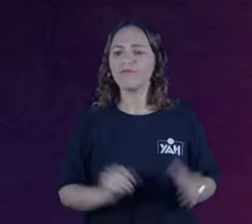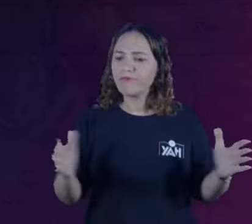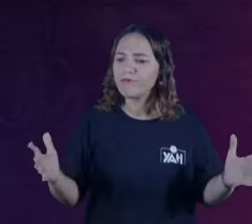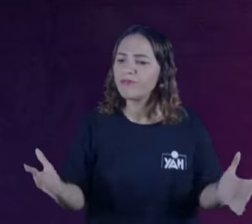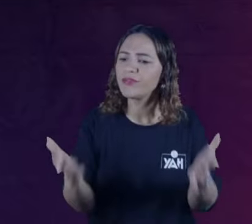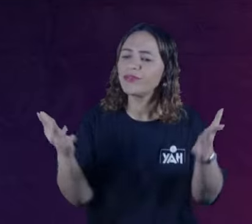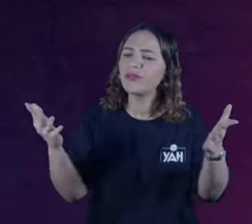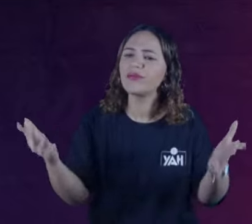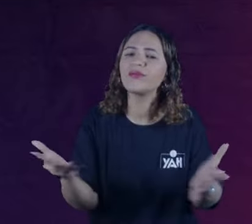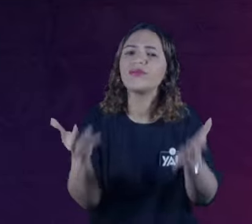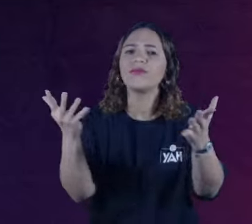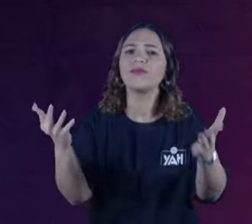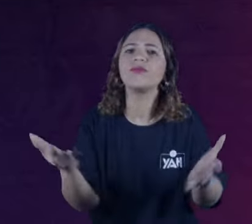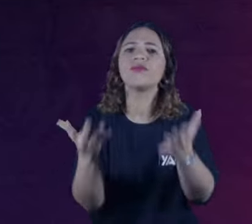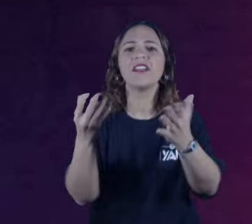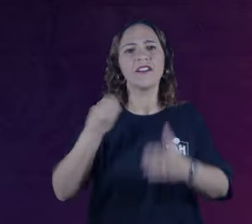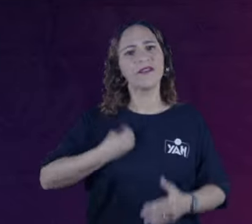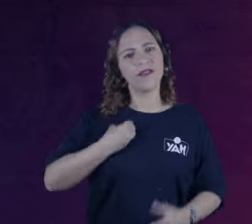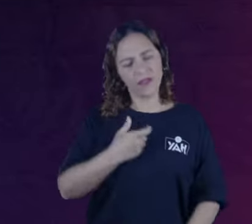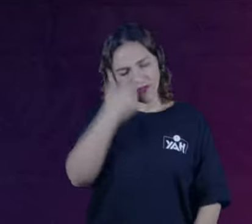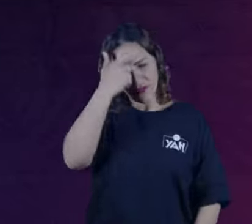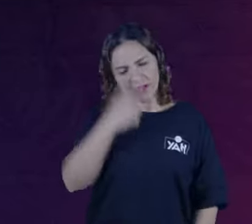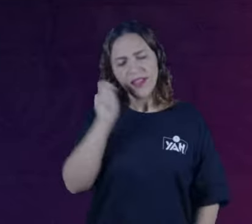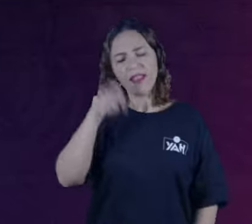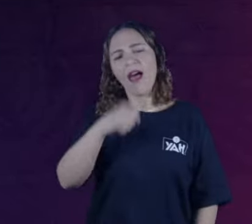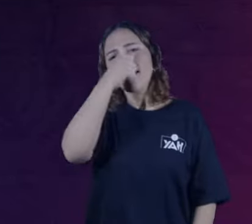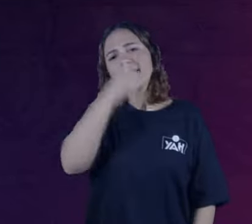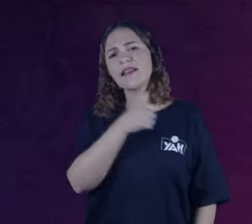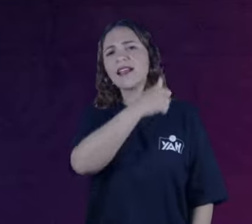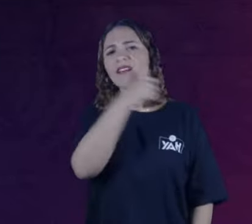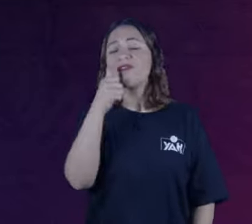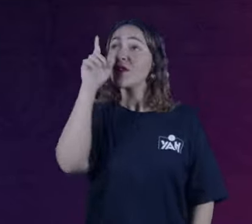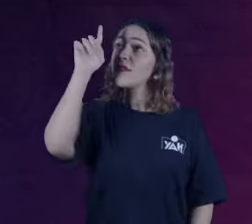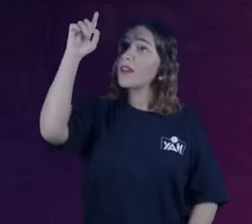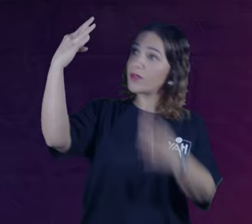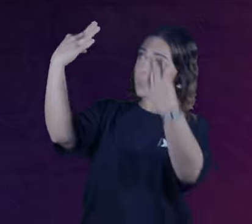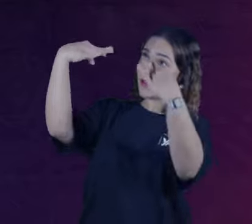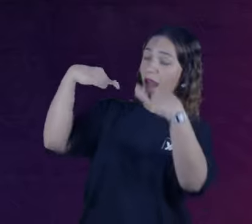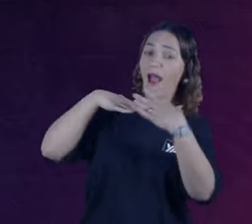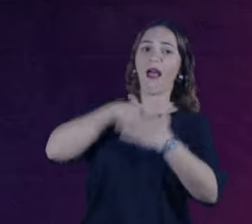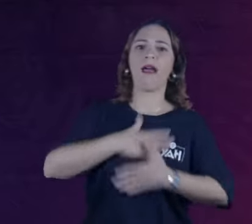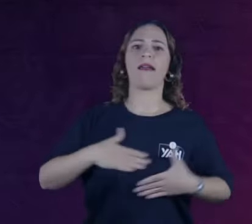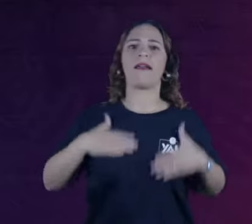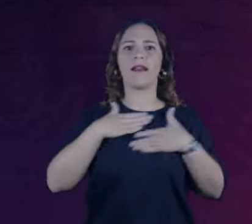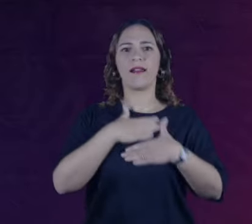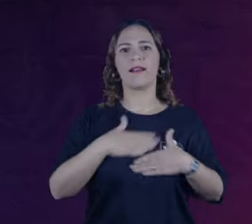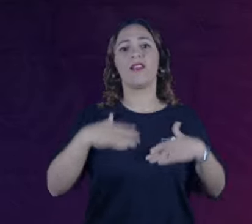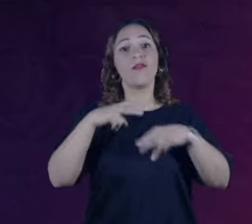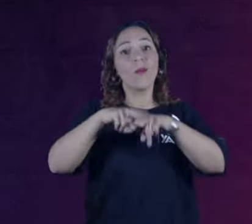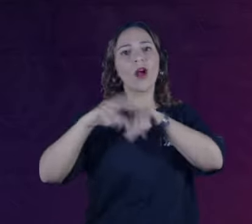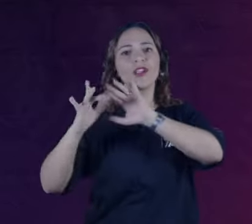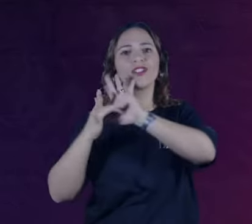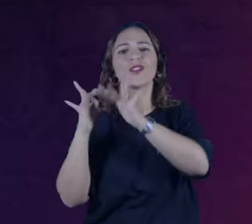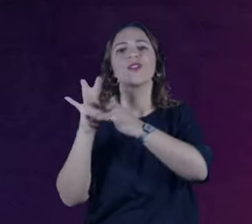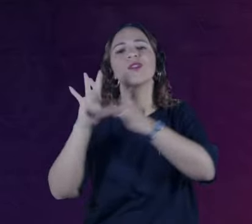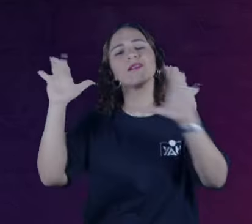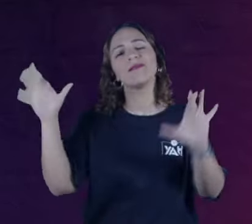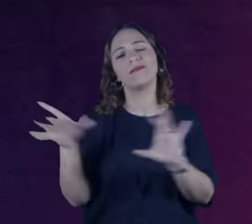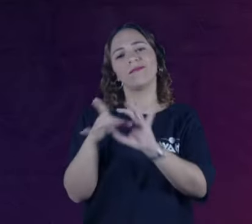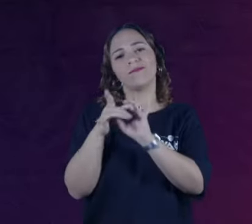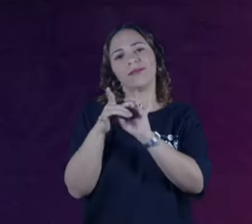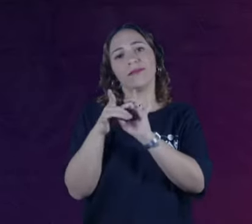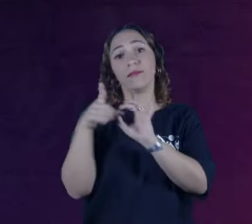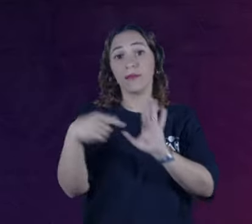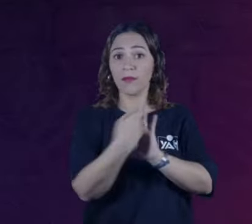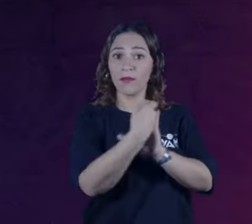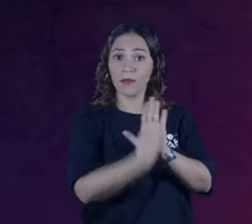de oferecer de sacrifícios espirituais agradáveis a Deus por intermédio de Jesus Cristo. Pois isso